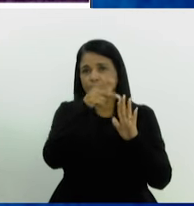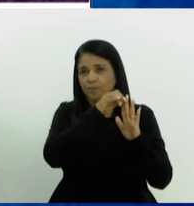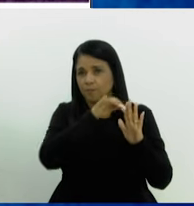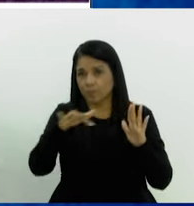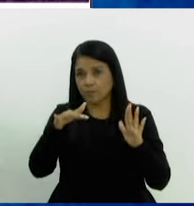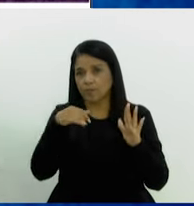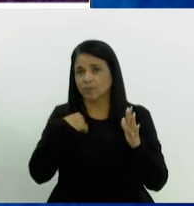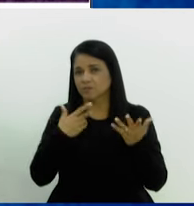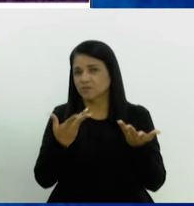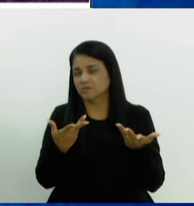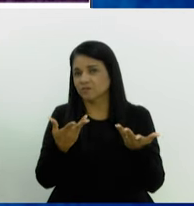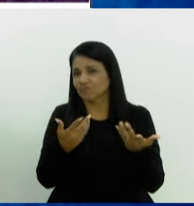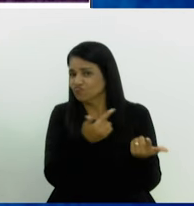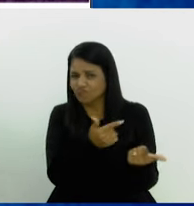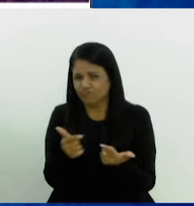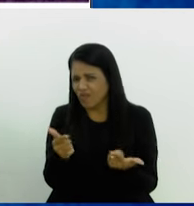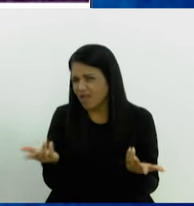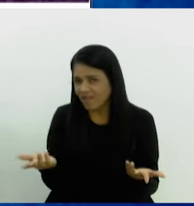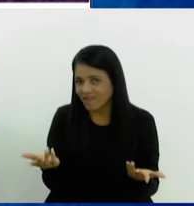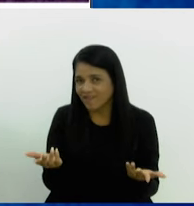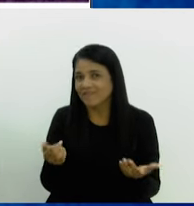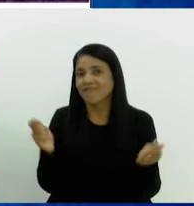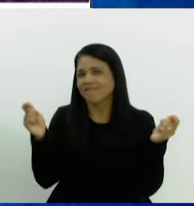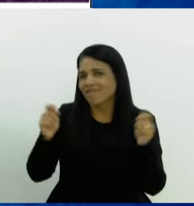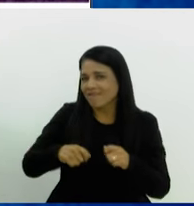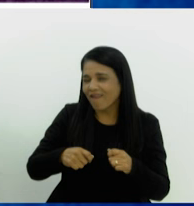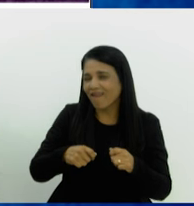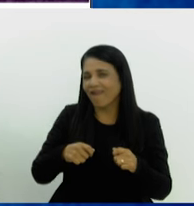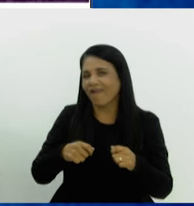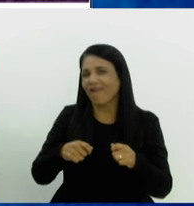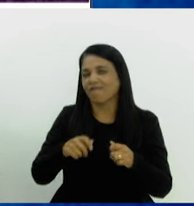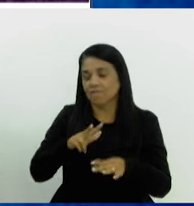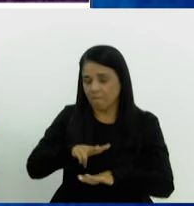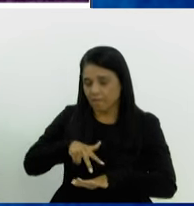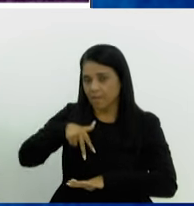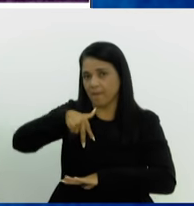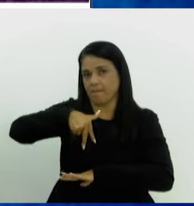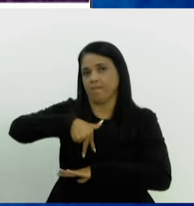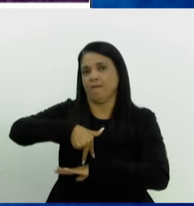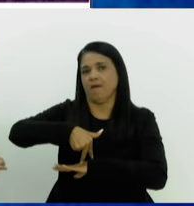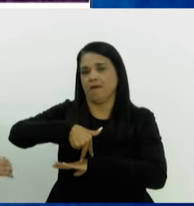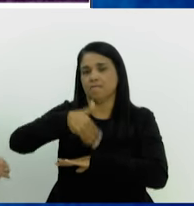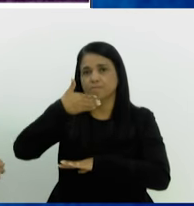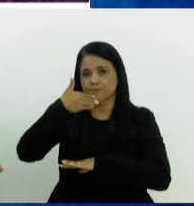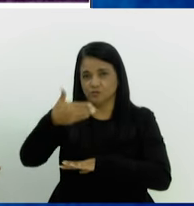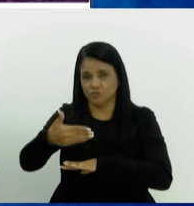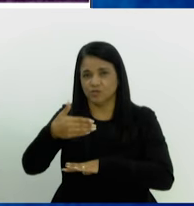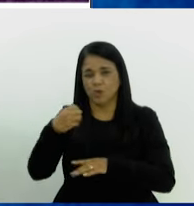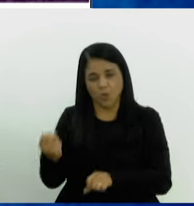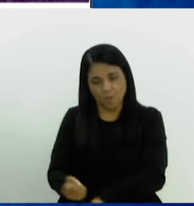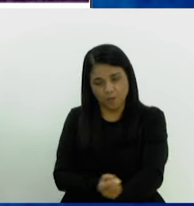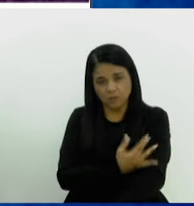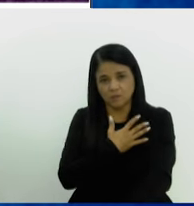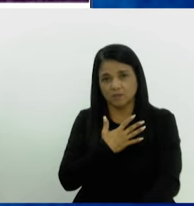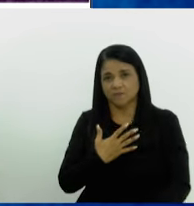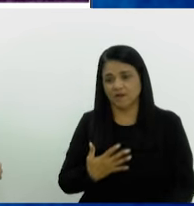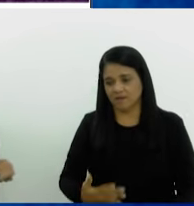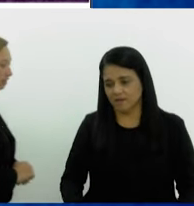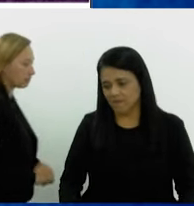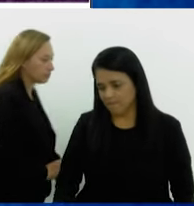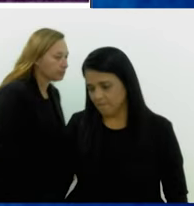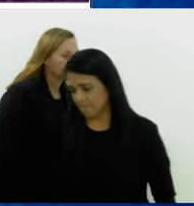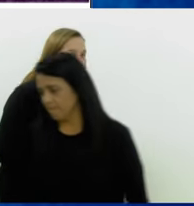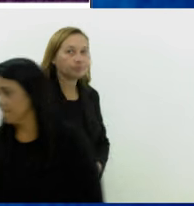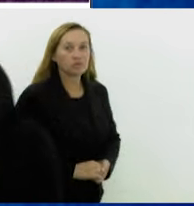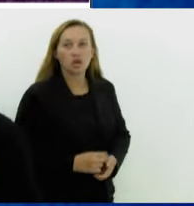protocolo o protocolo que não existe né quem puder eu vou pedir que se levante por favor que eu tô realmente muito emocionada de estar aqui quem